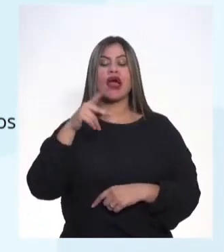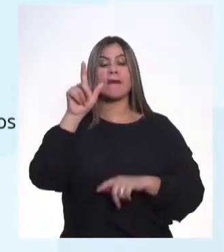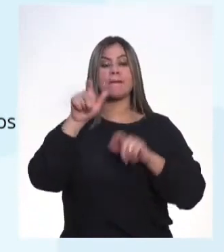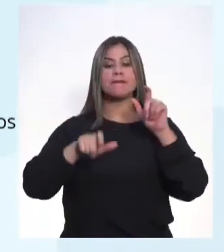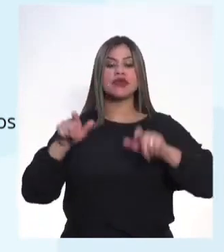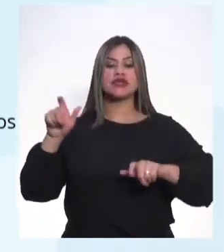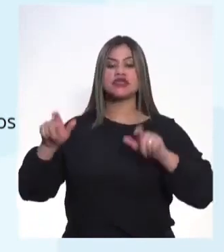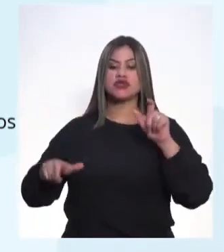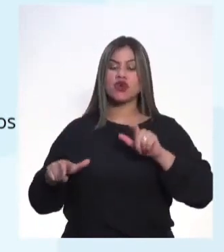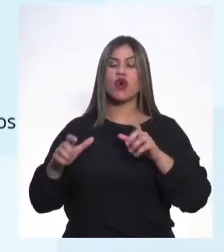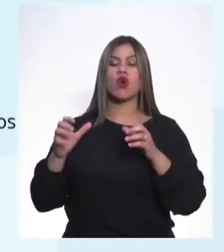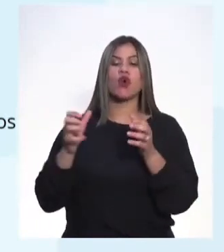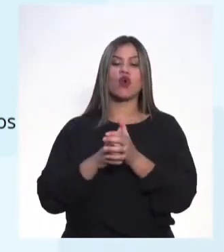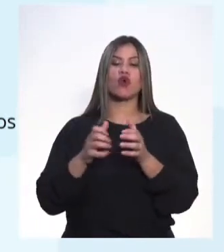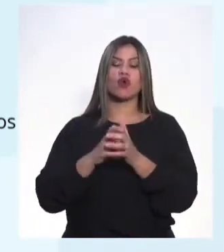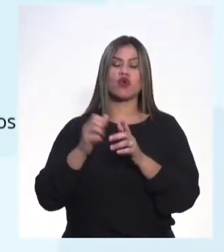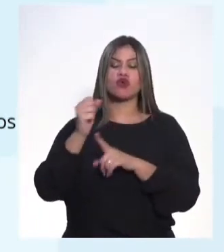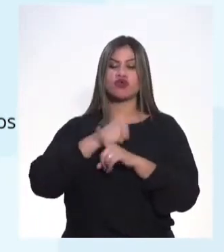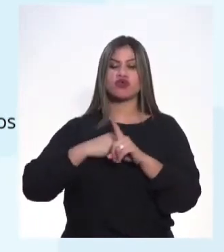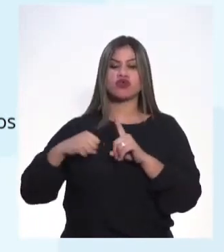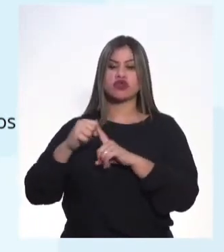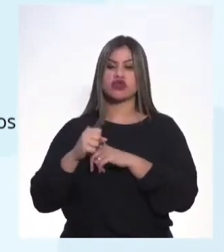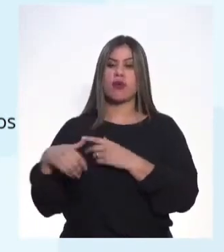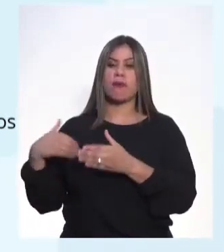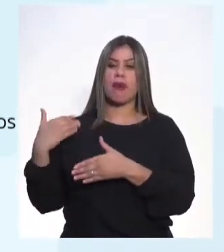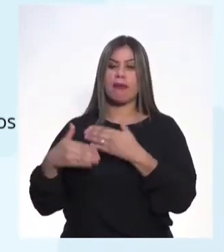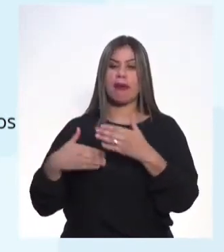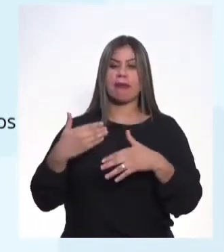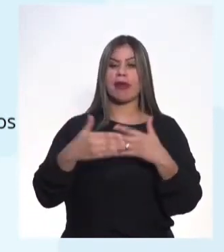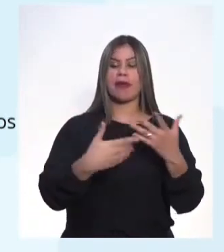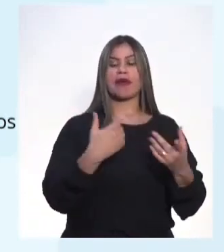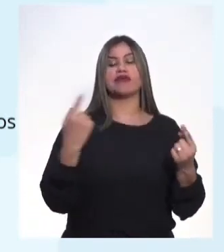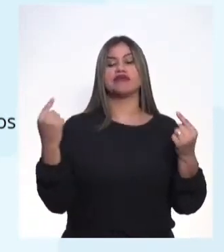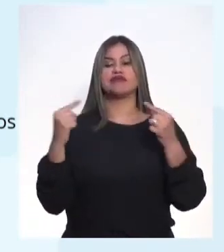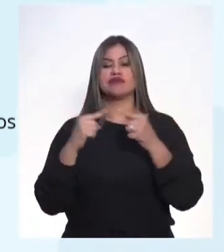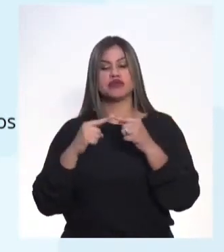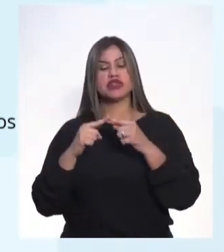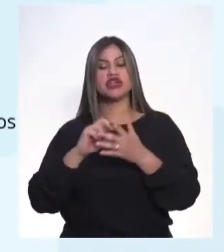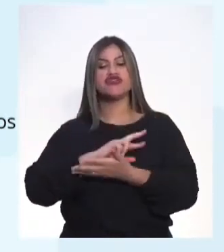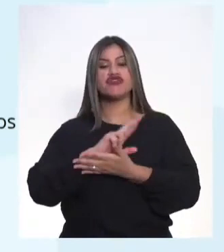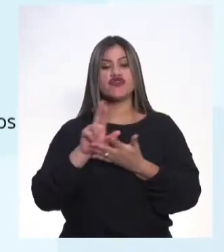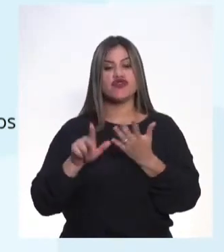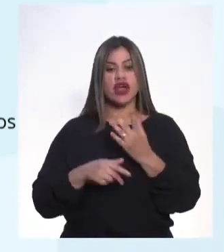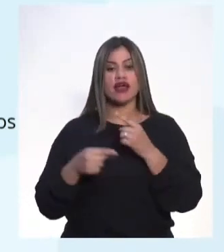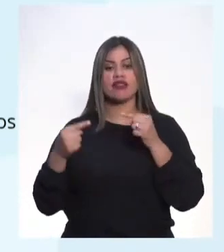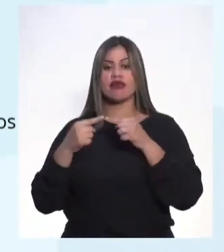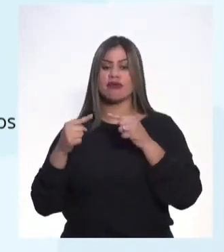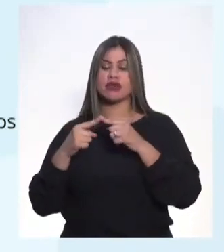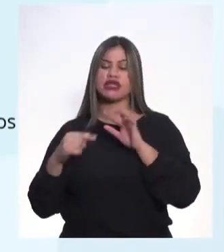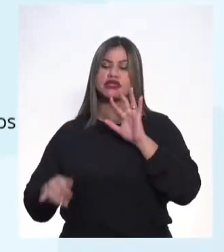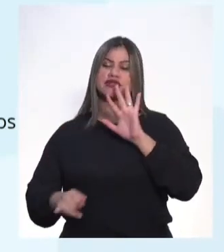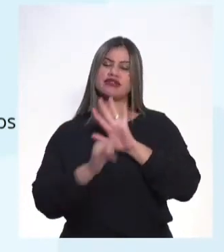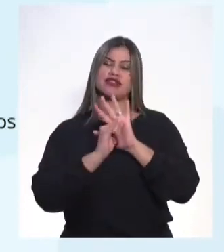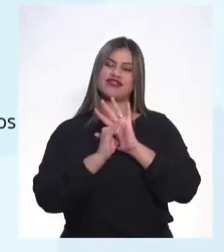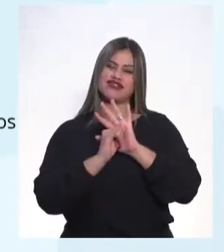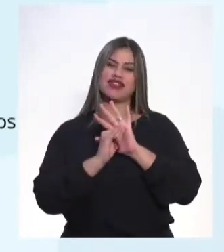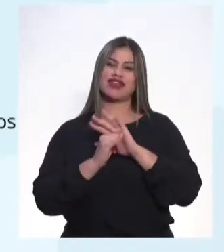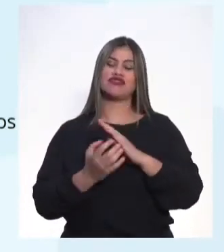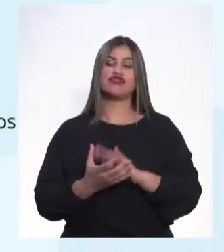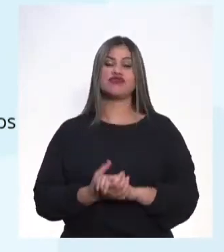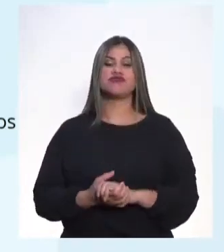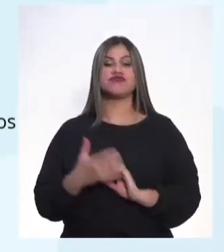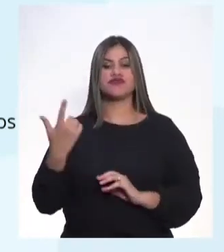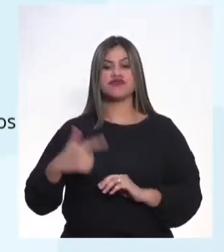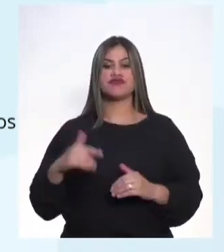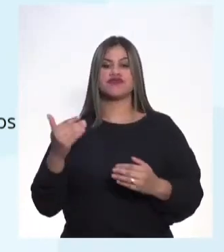vão tatuando em nossa trajetória elementos que vão constituir a nossa identidade. Então, agora no